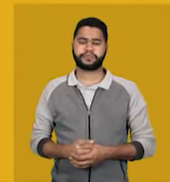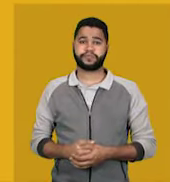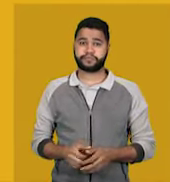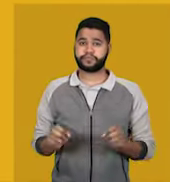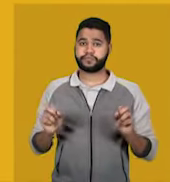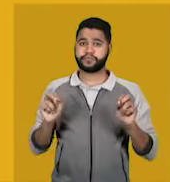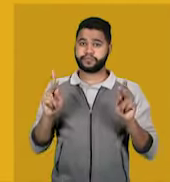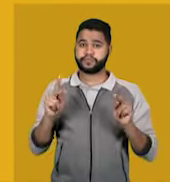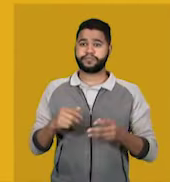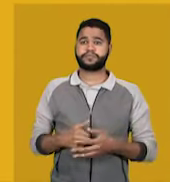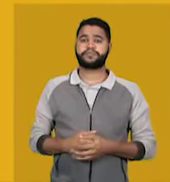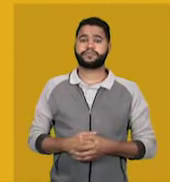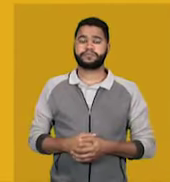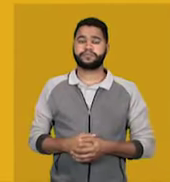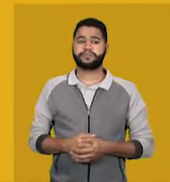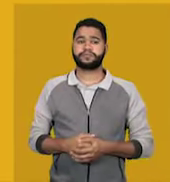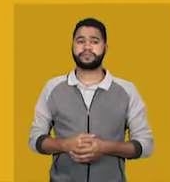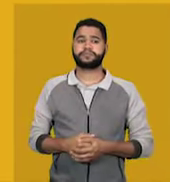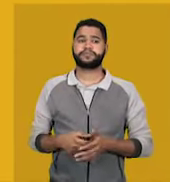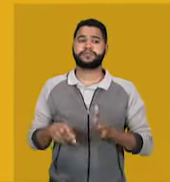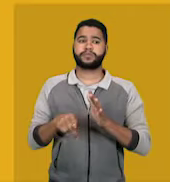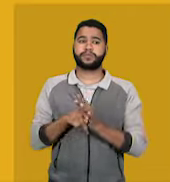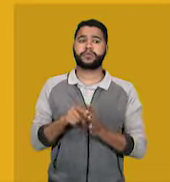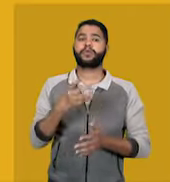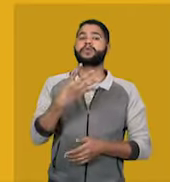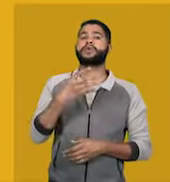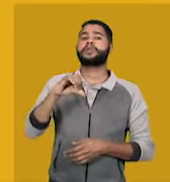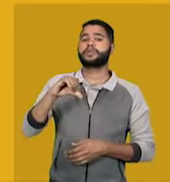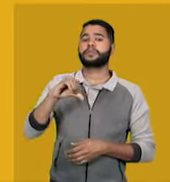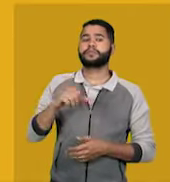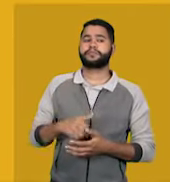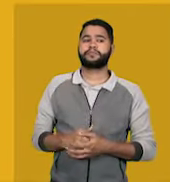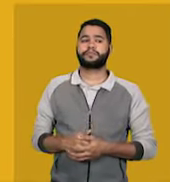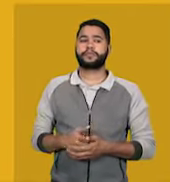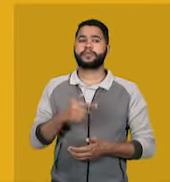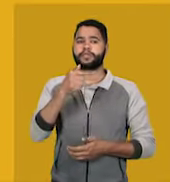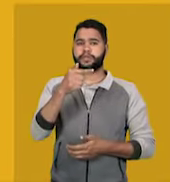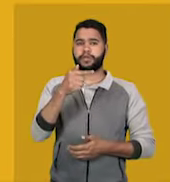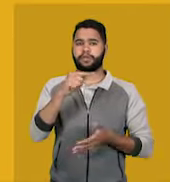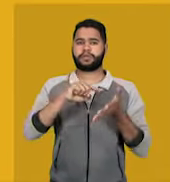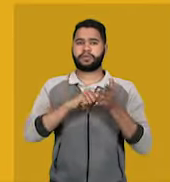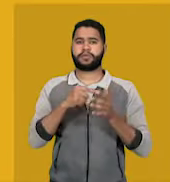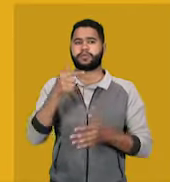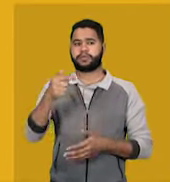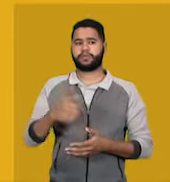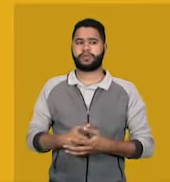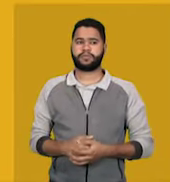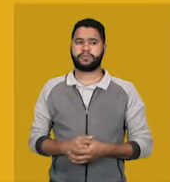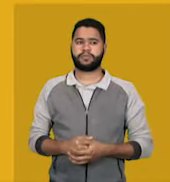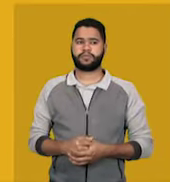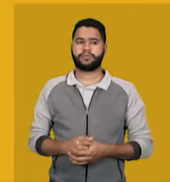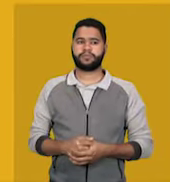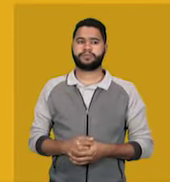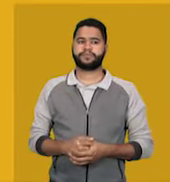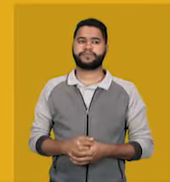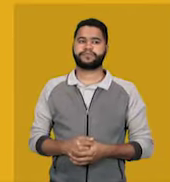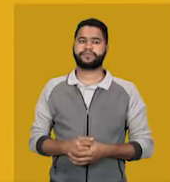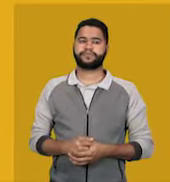Ok? E o de 49 é 7 vezes 7, que vai ser igual